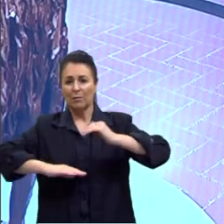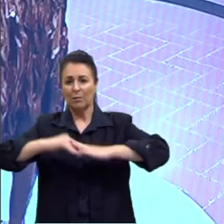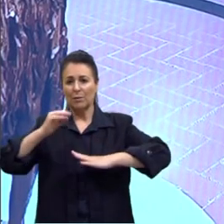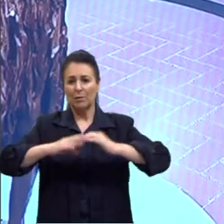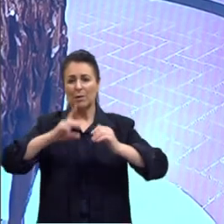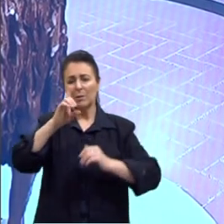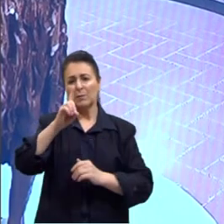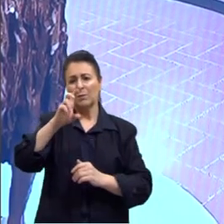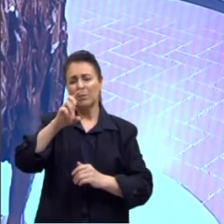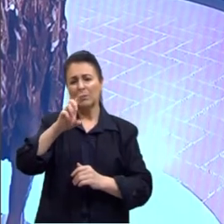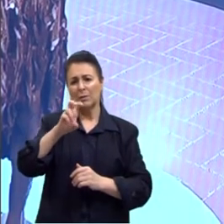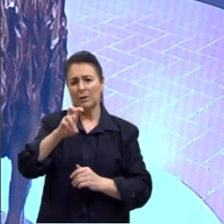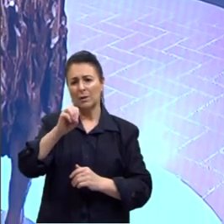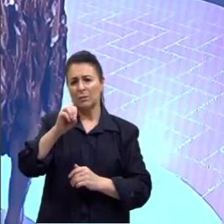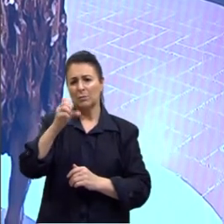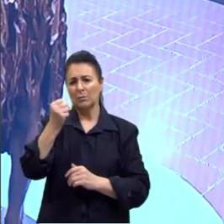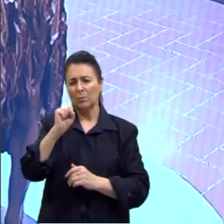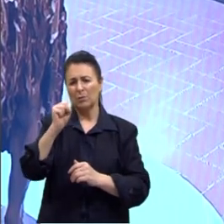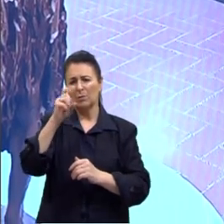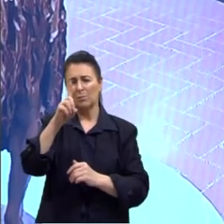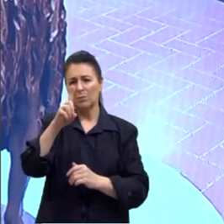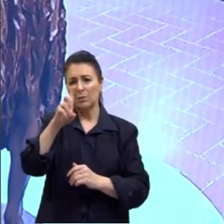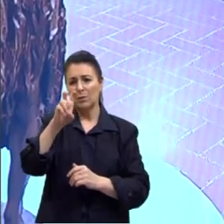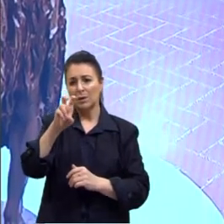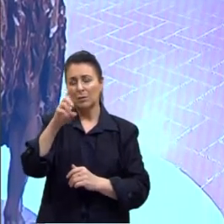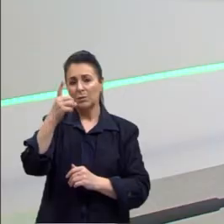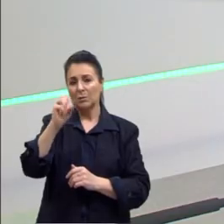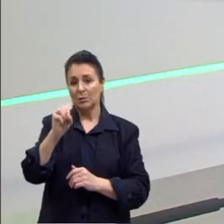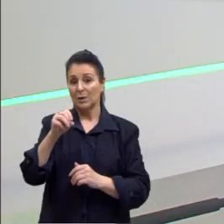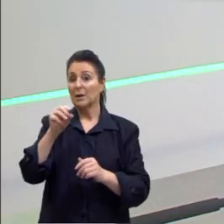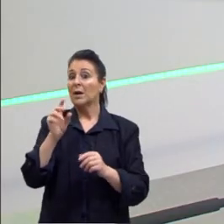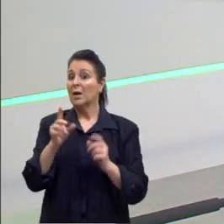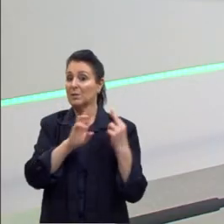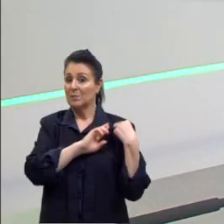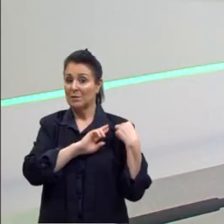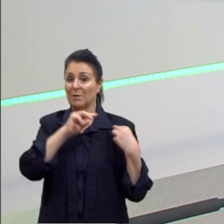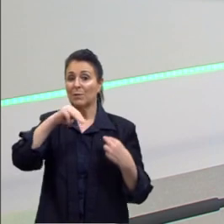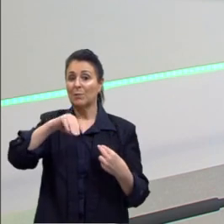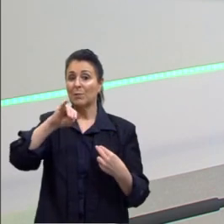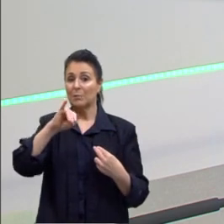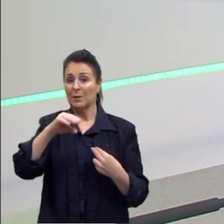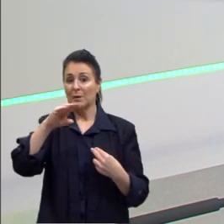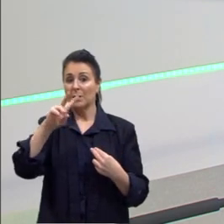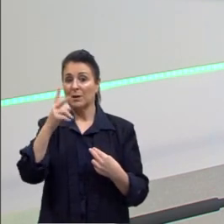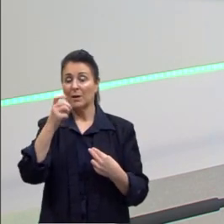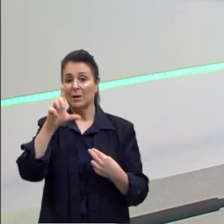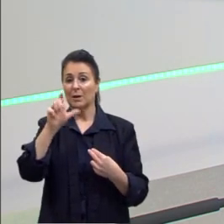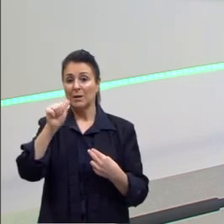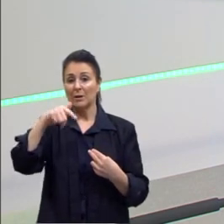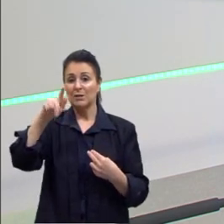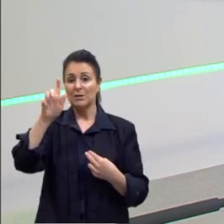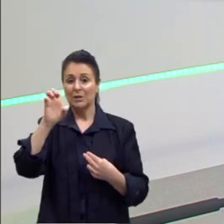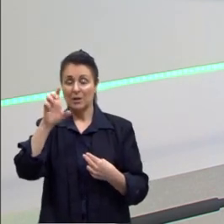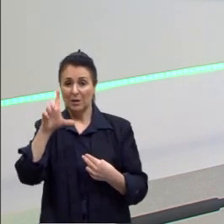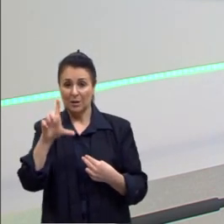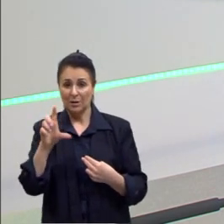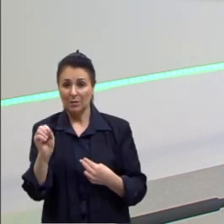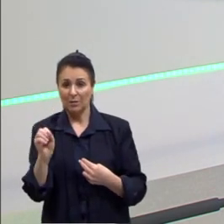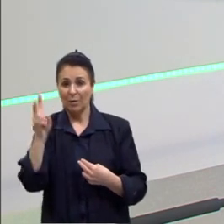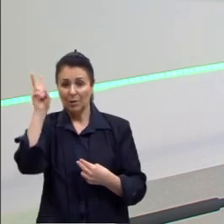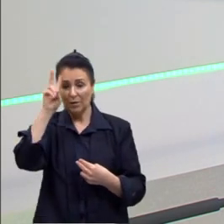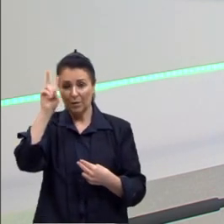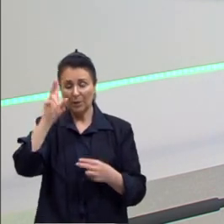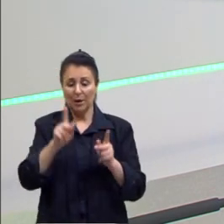1508 e 1512 pelo Michelangelo né E aí assim só uma brincadeira para gente gravar é o